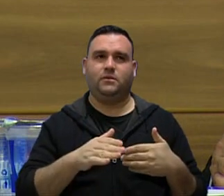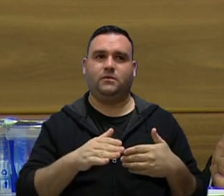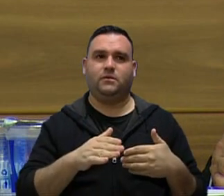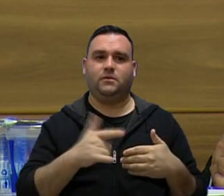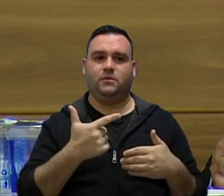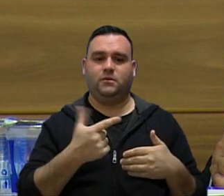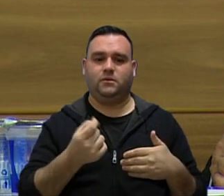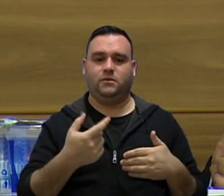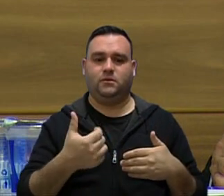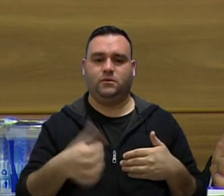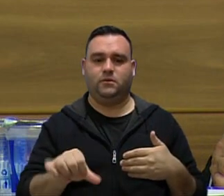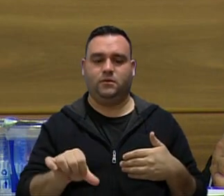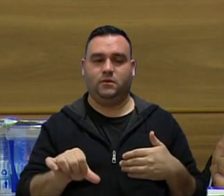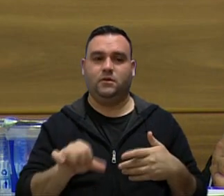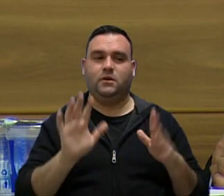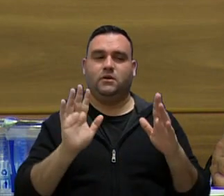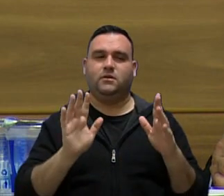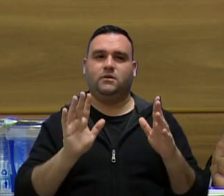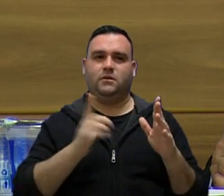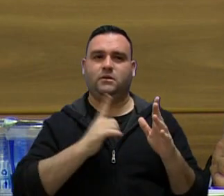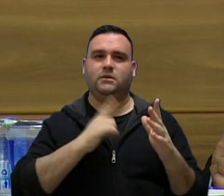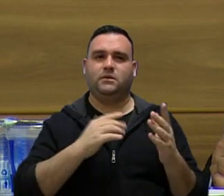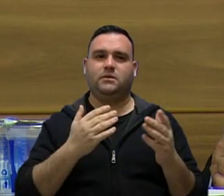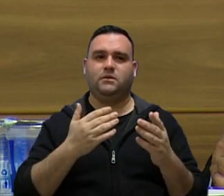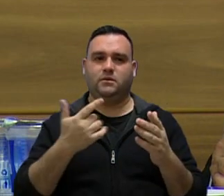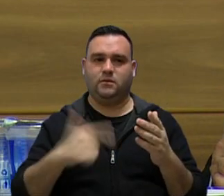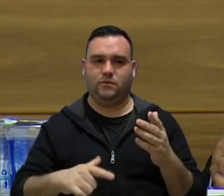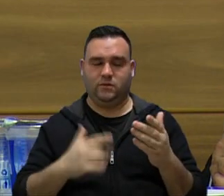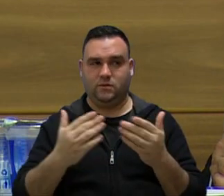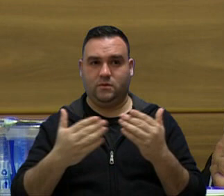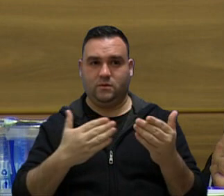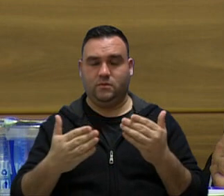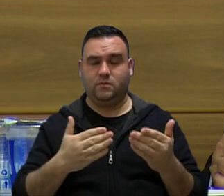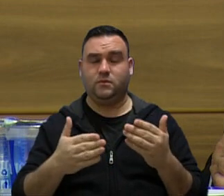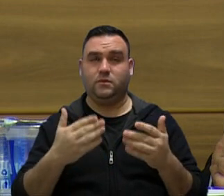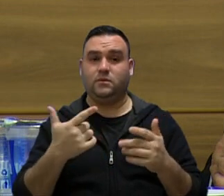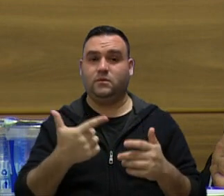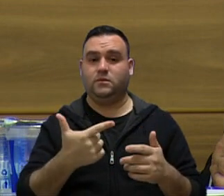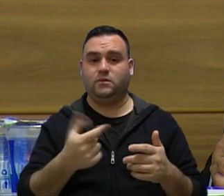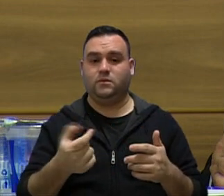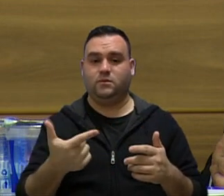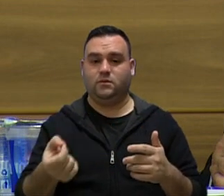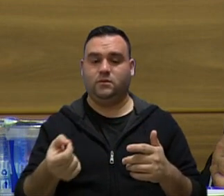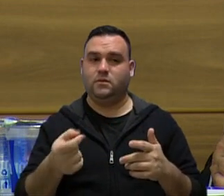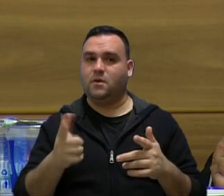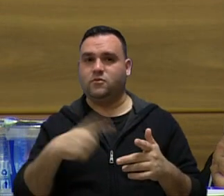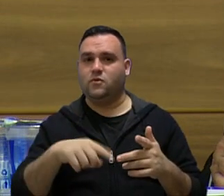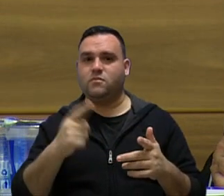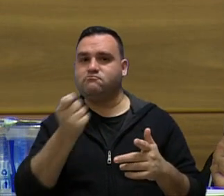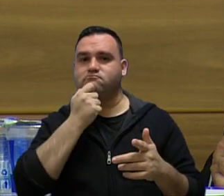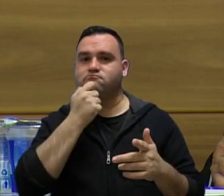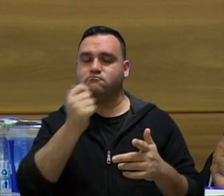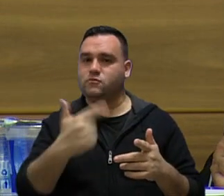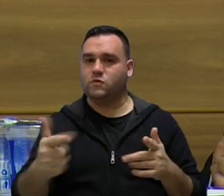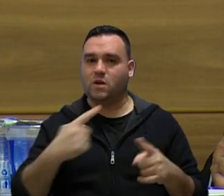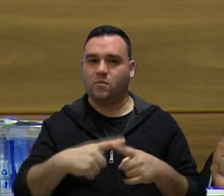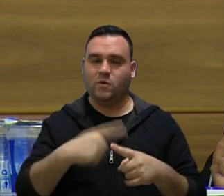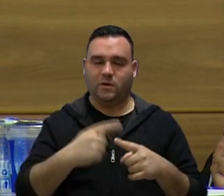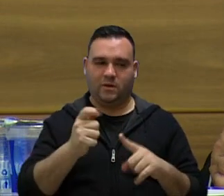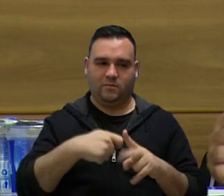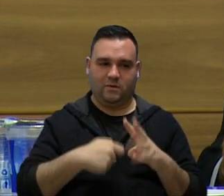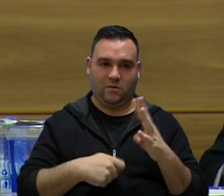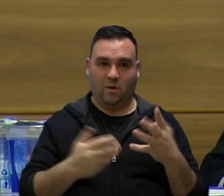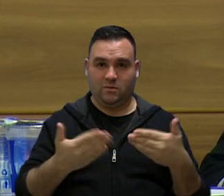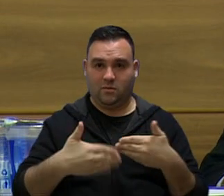realizado 2019 o previsto eo realizado também e o 2020 ainda nós não temos né eu fui no